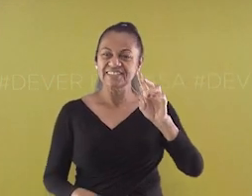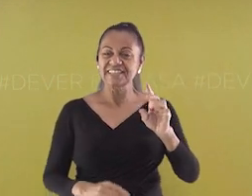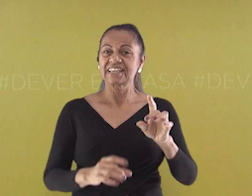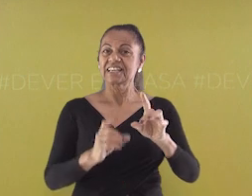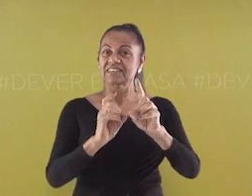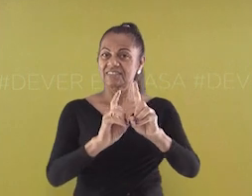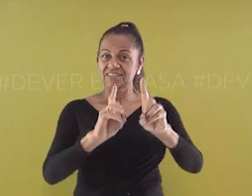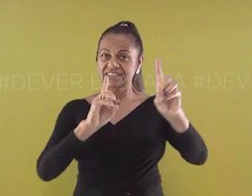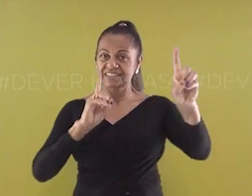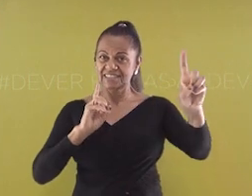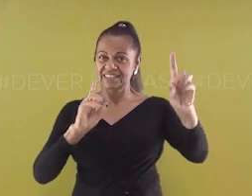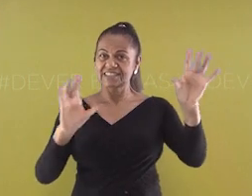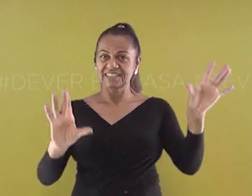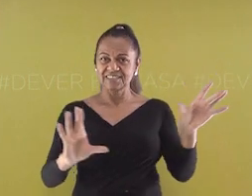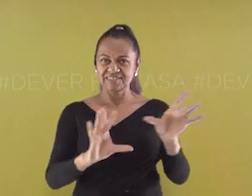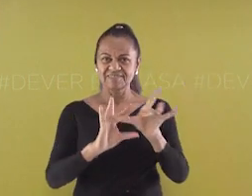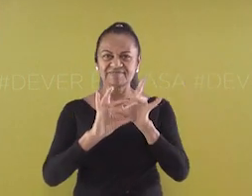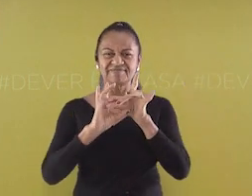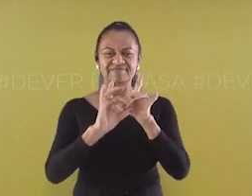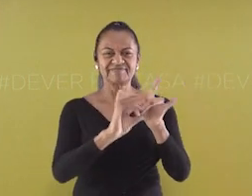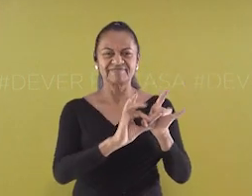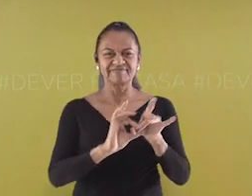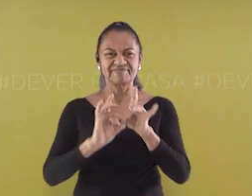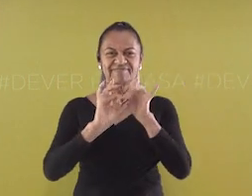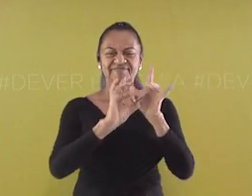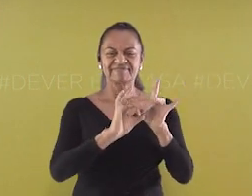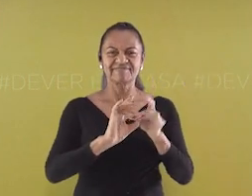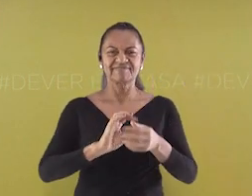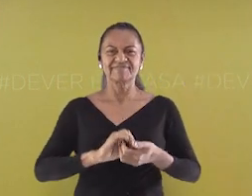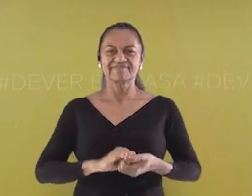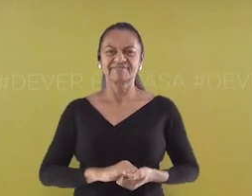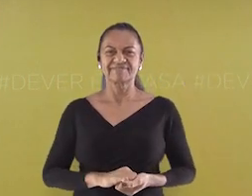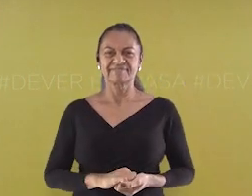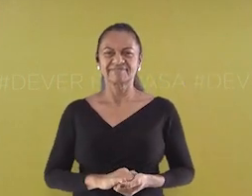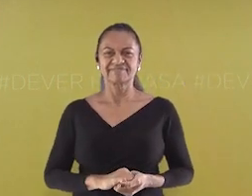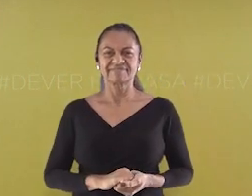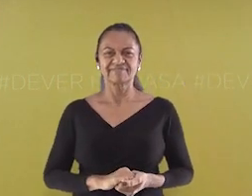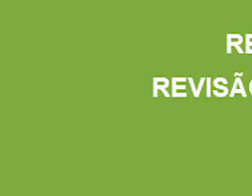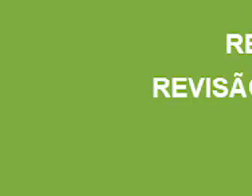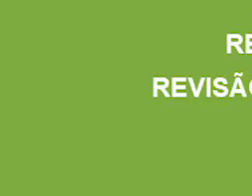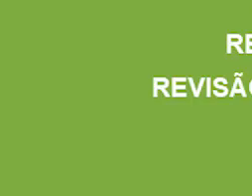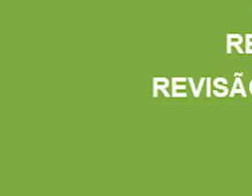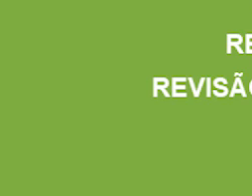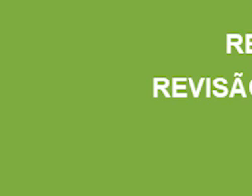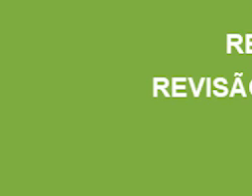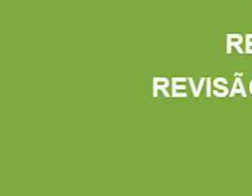forte abraço e lembre-se que mesmo distantes estamos juntos. Tchau, tchau!